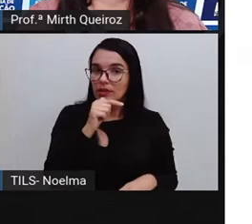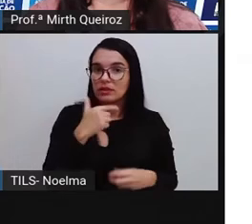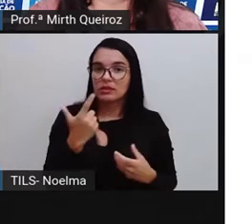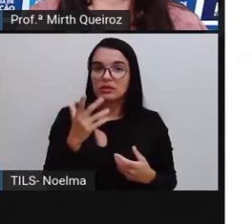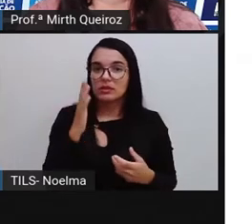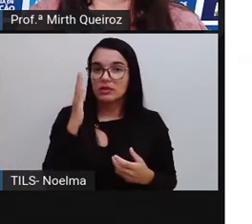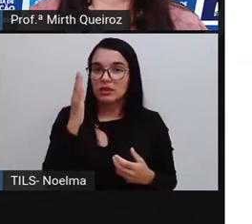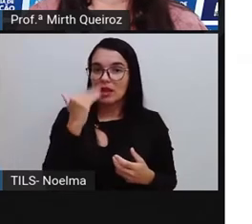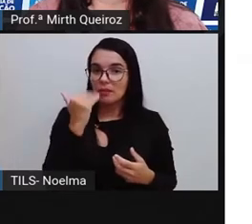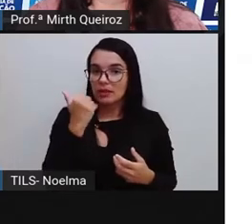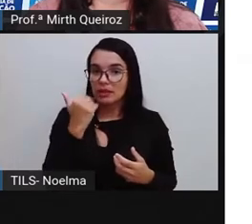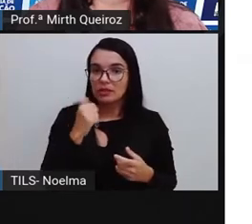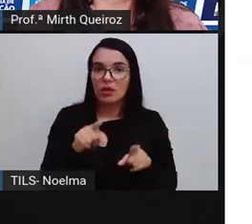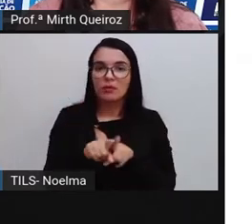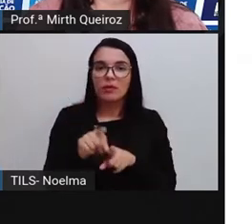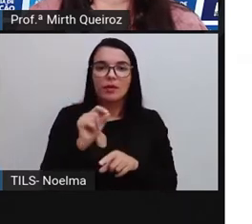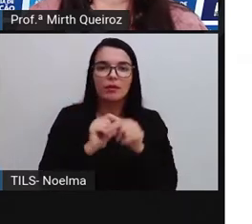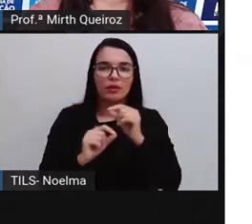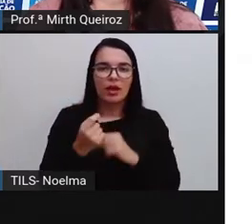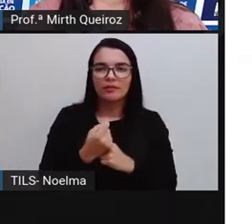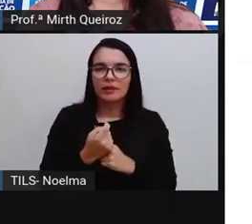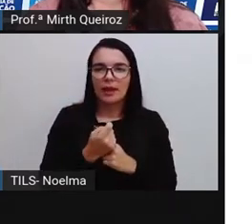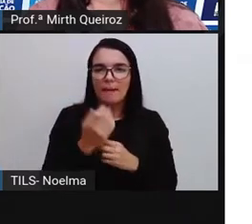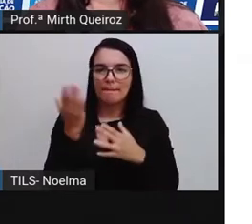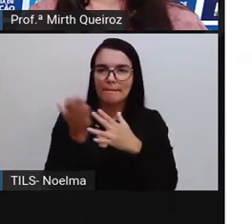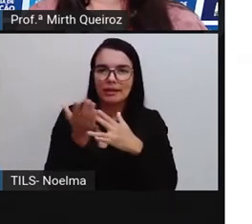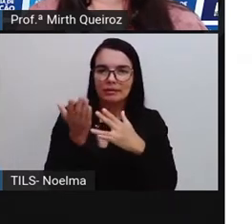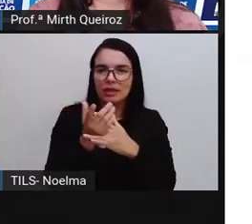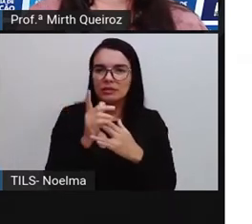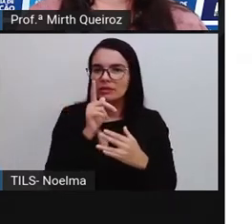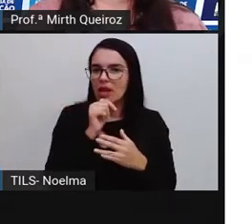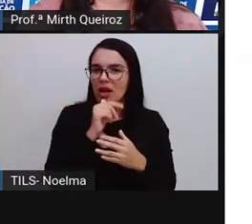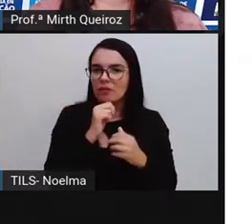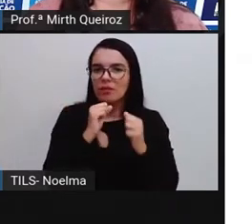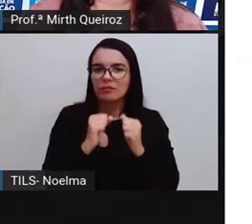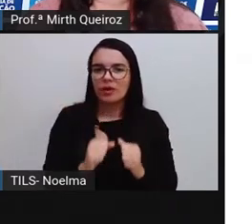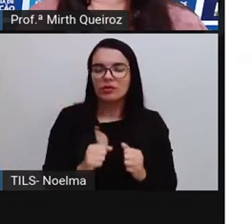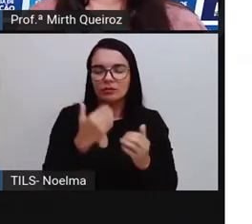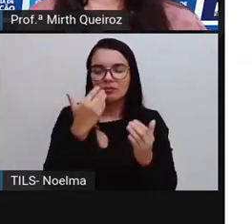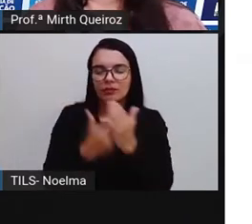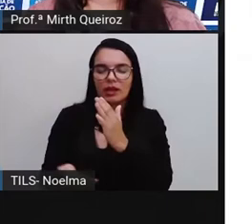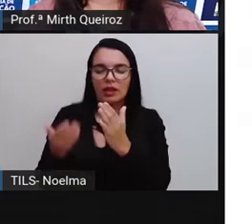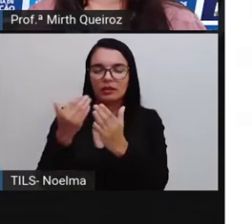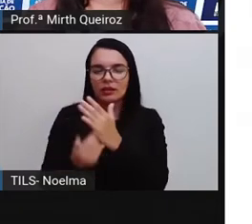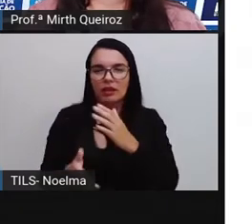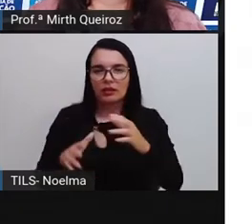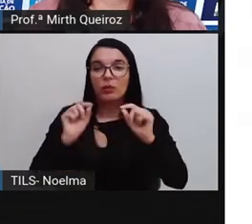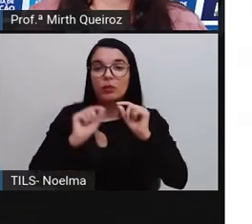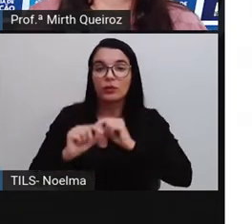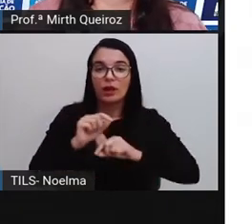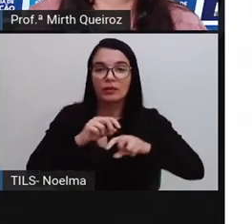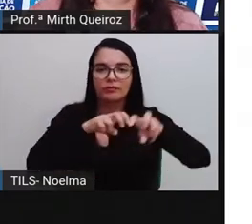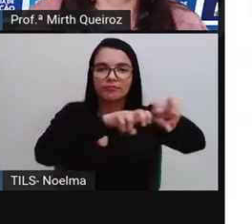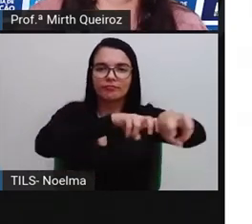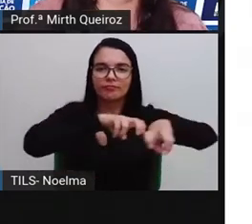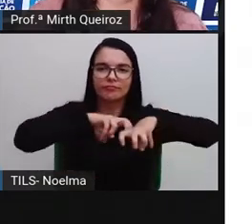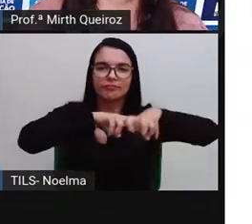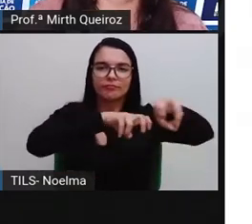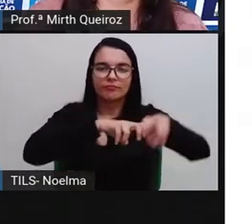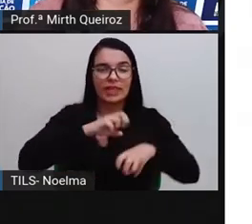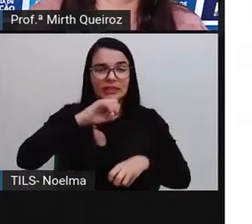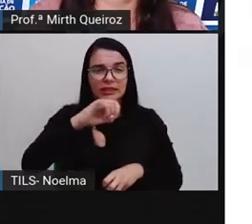água né de toda a água empregada no campo vai ser desperdiçada no caso do Meio Rural se ele diminuísse aí o consumo